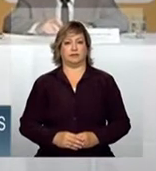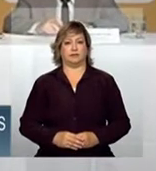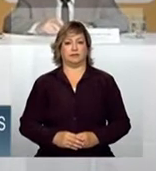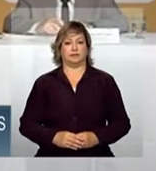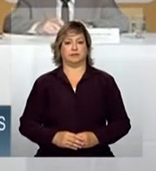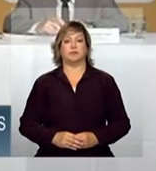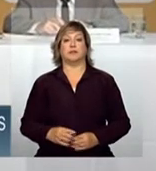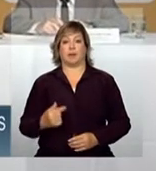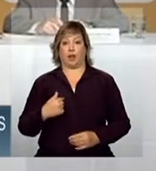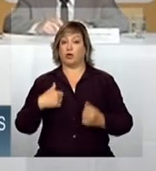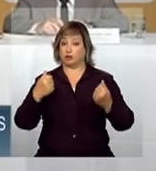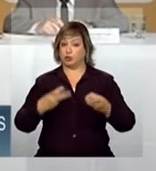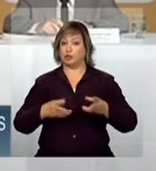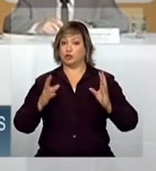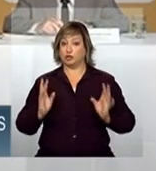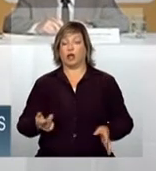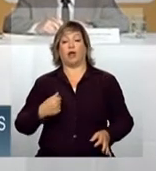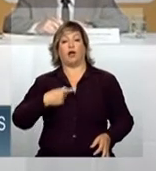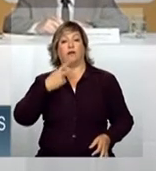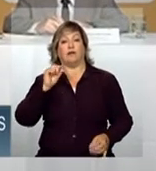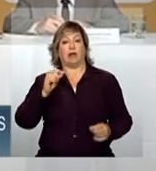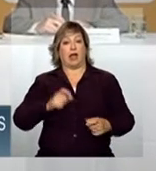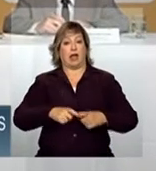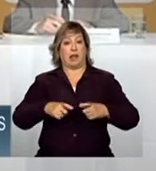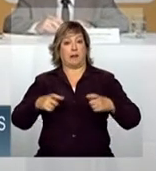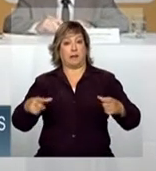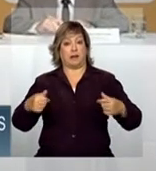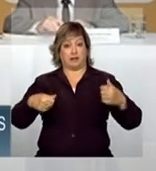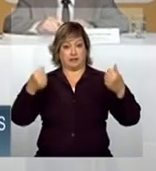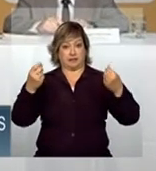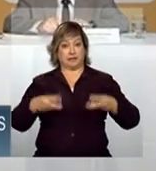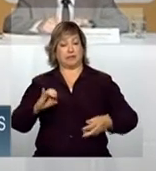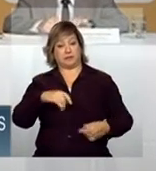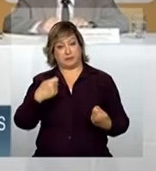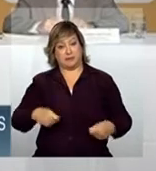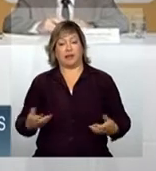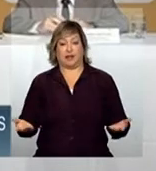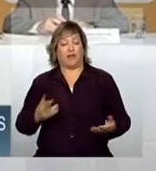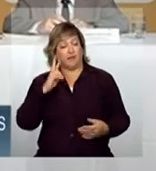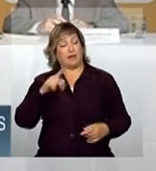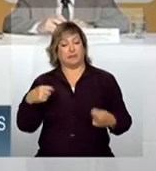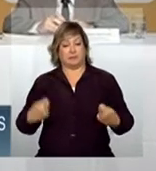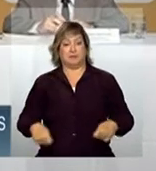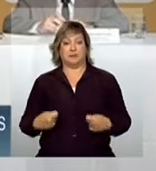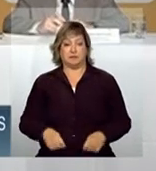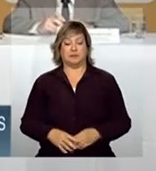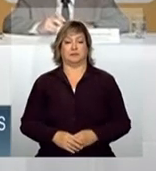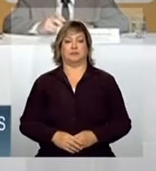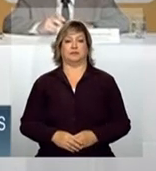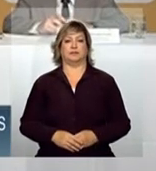Eu expliquei, eu disse que ampliaria a minha explicação caso necessário fosse. Estou vendo que é.